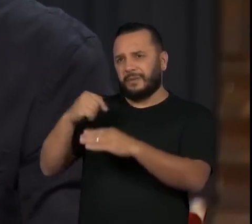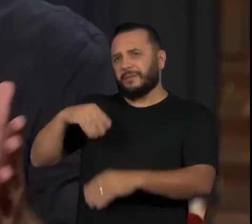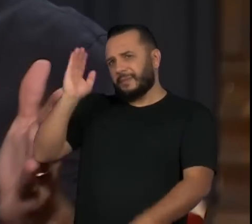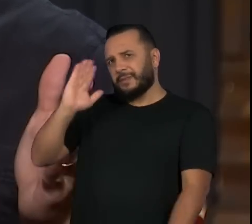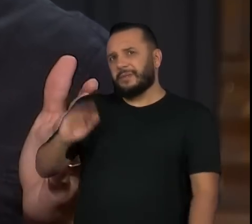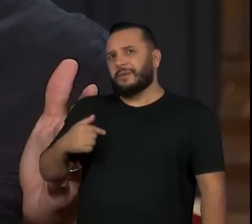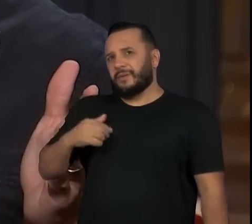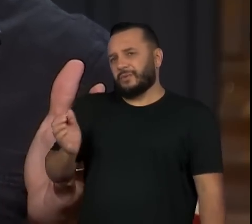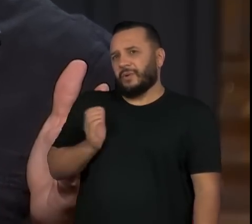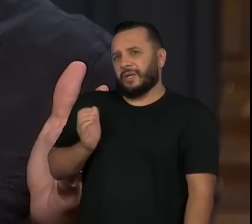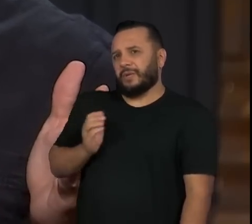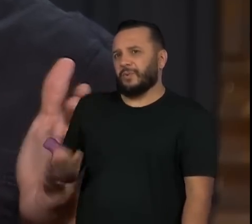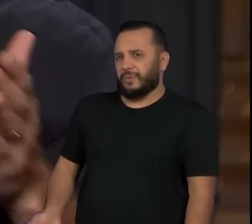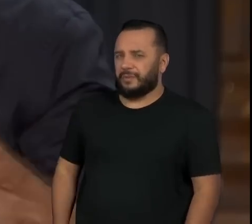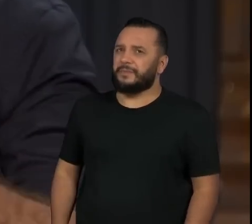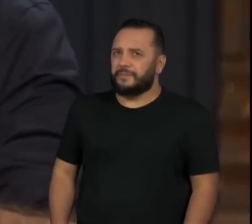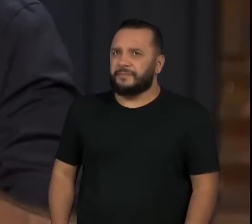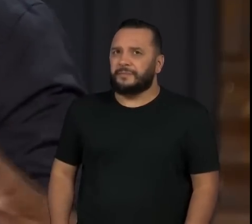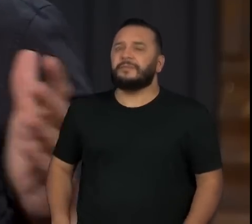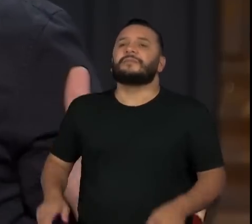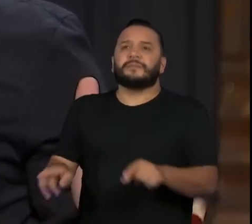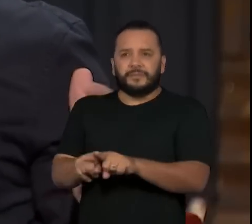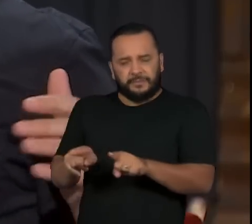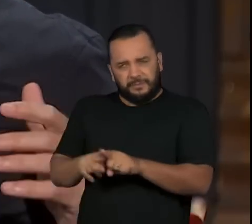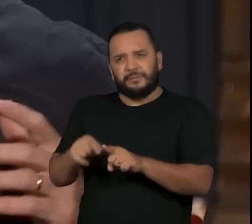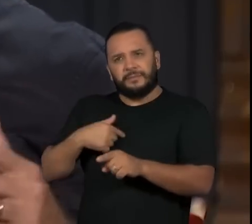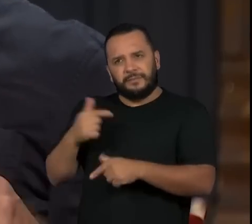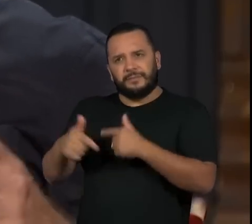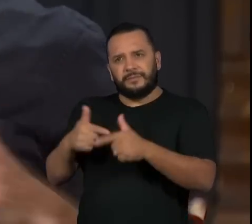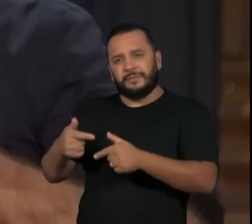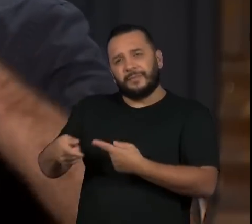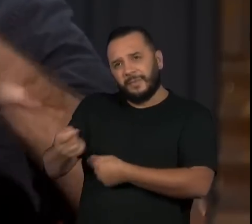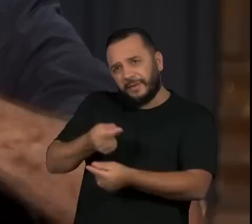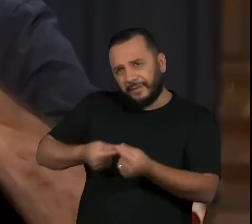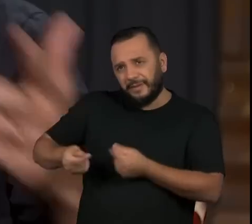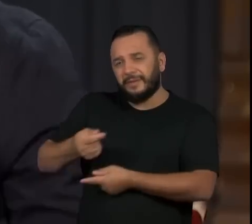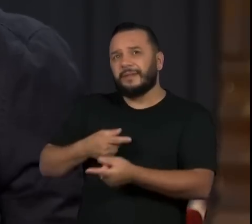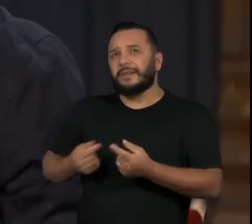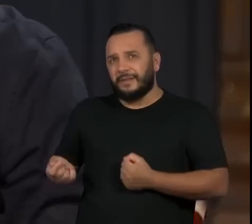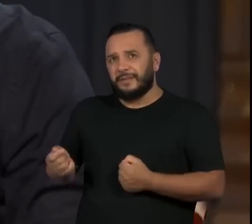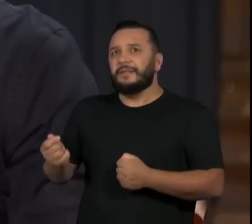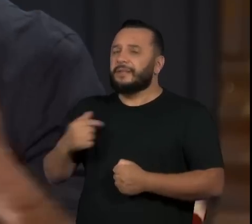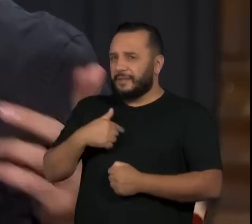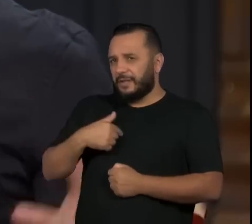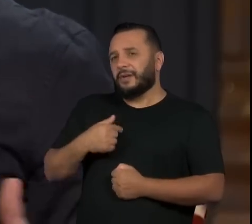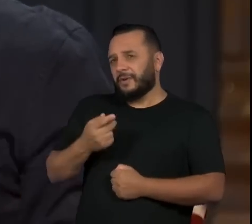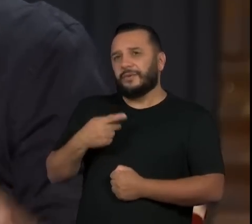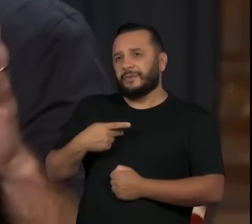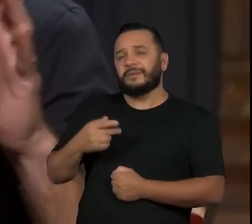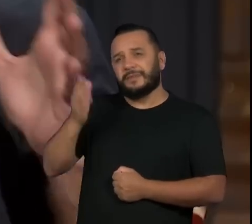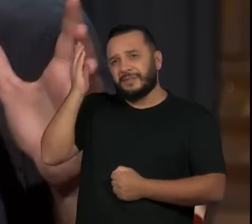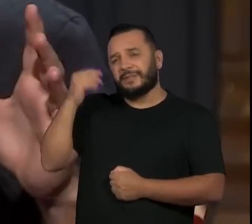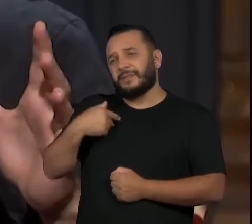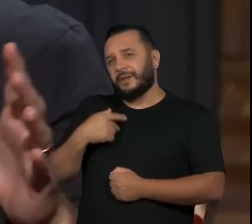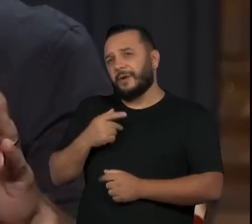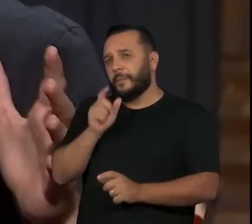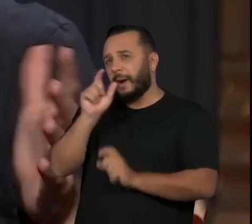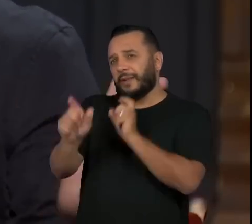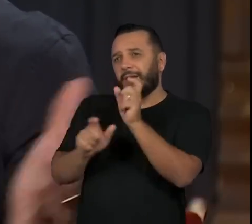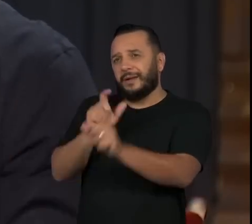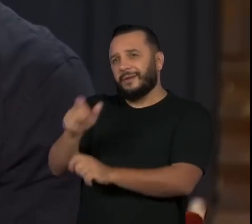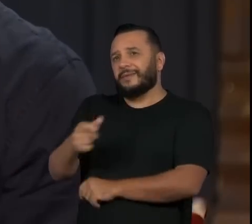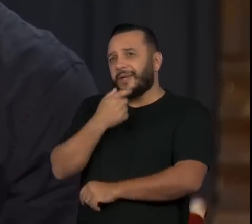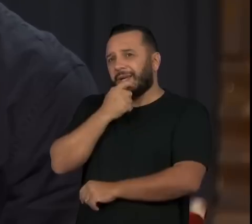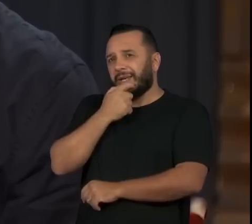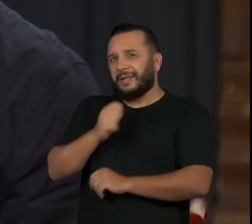Tá. Eu vim do mercado financeiro, o cara fala uns termos em inglês, não sei o quê. E aí quando você vê, fala assim, pô, não